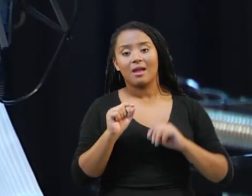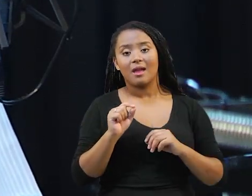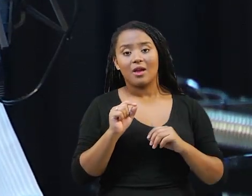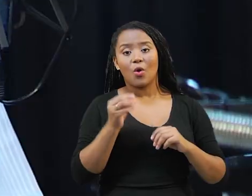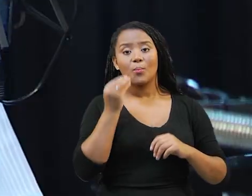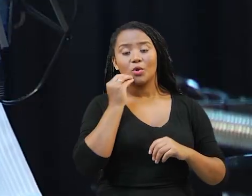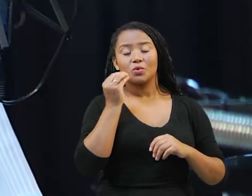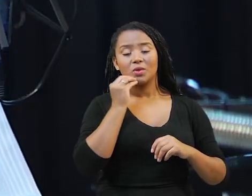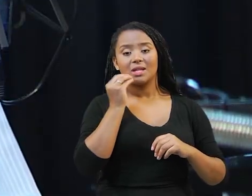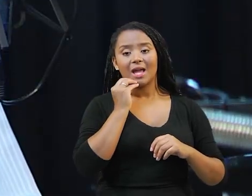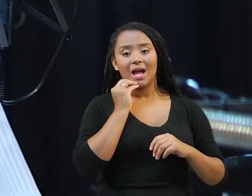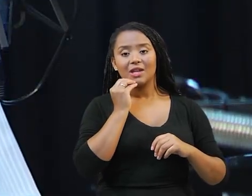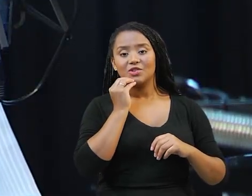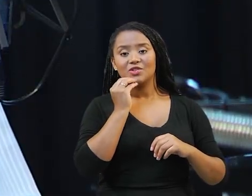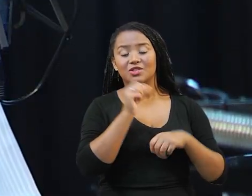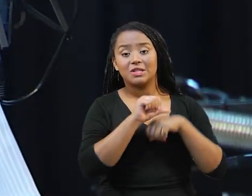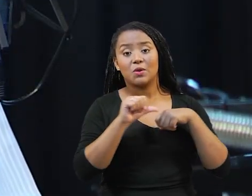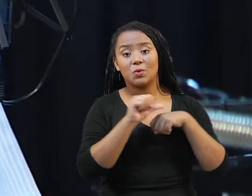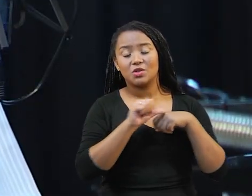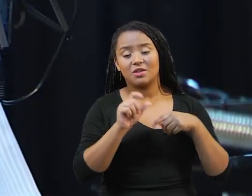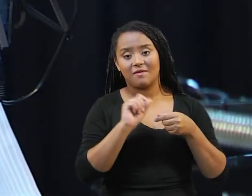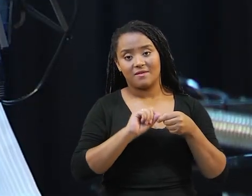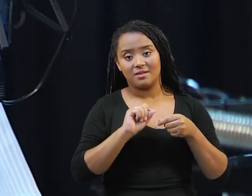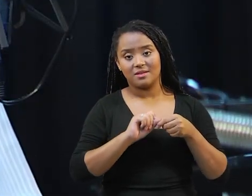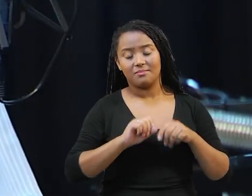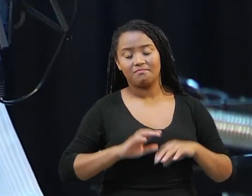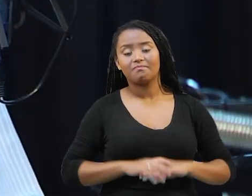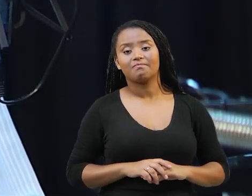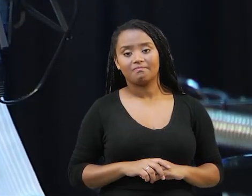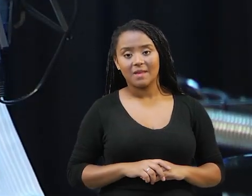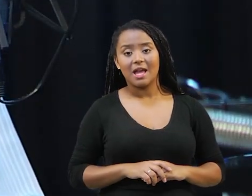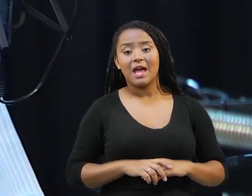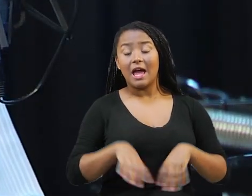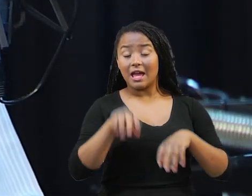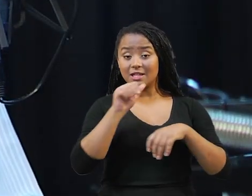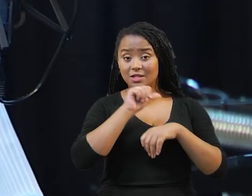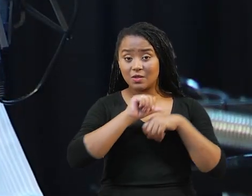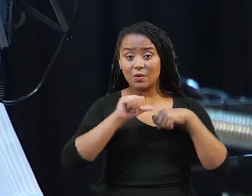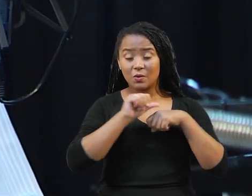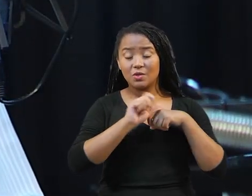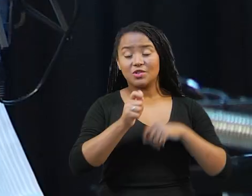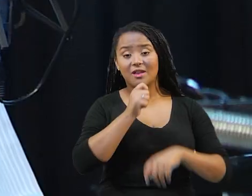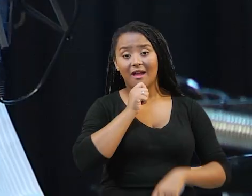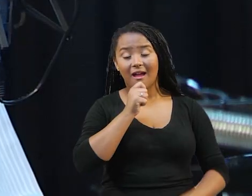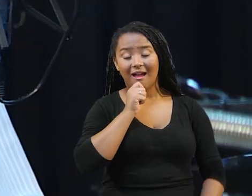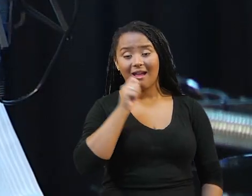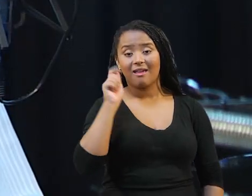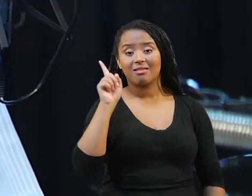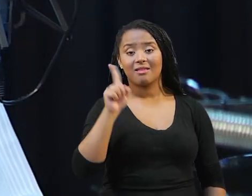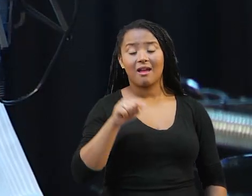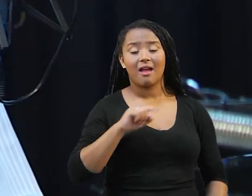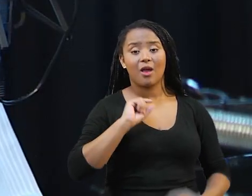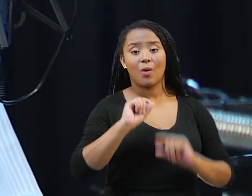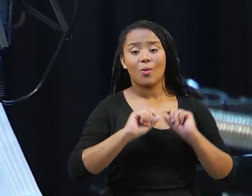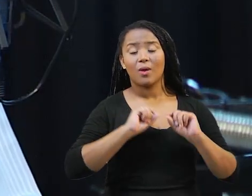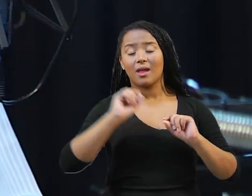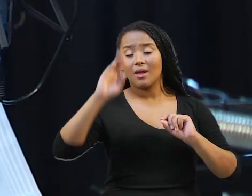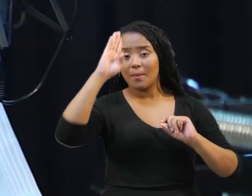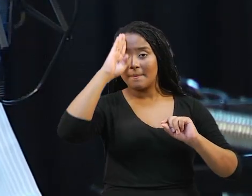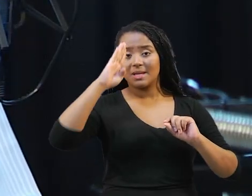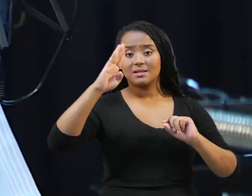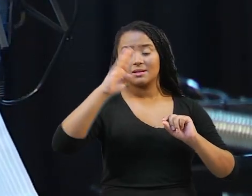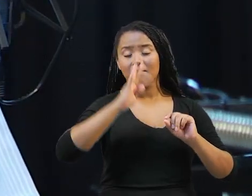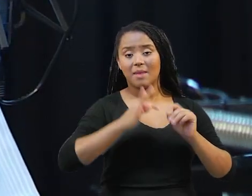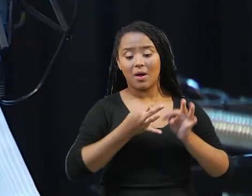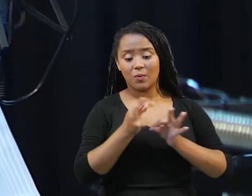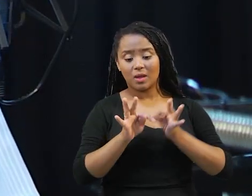no mundo que não têm acesso a cirurgião. E a cirurgia ainda, apesar de todas as tecnologias